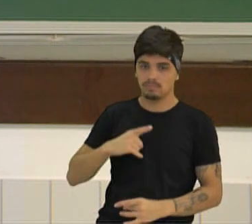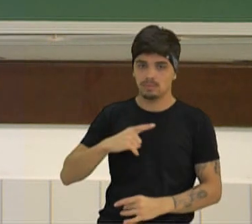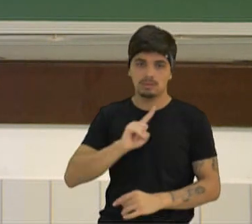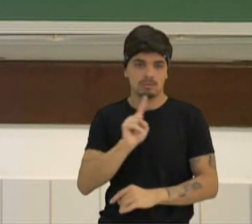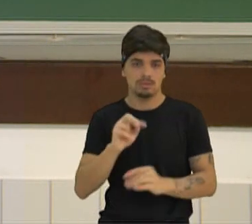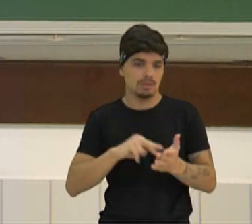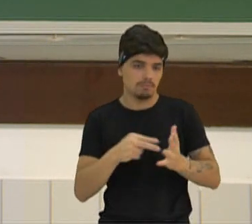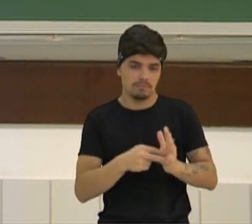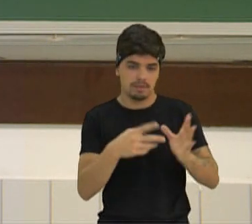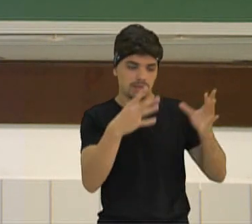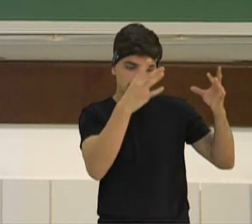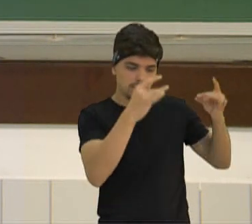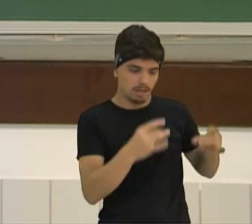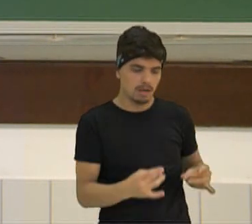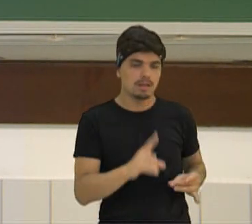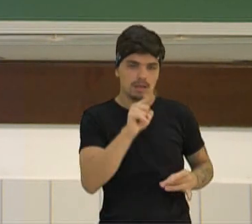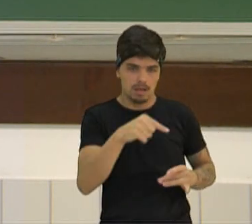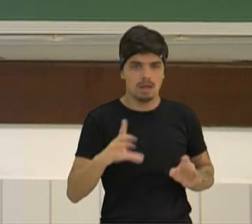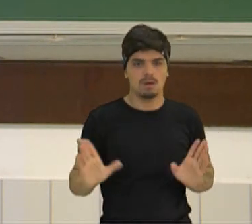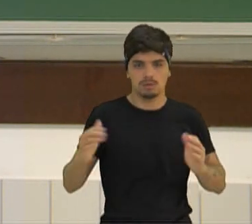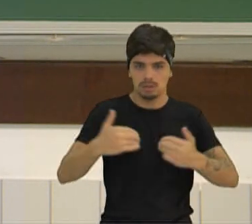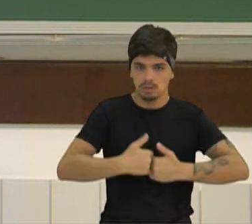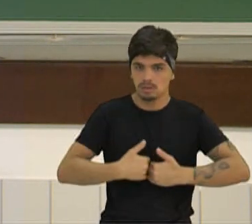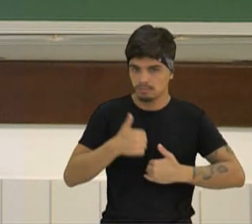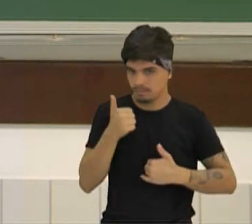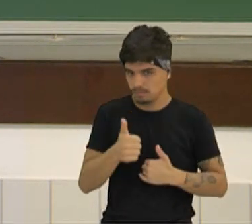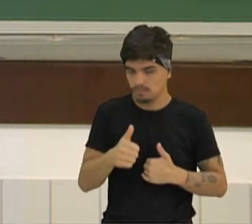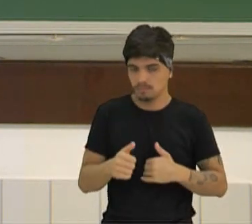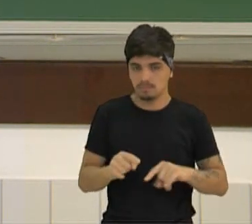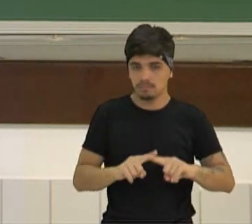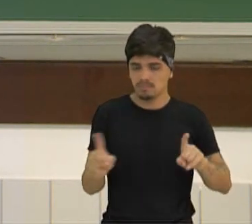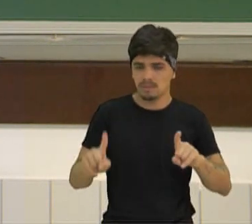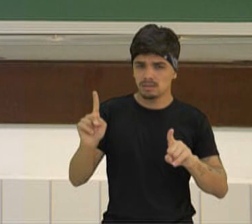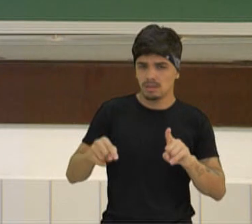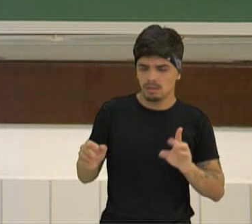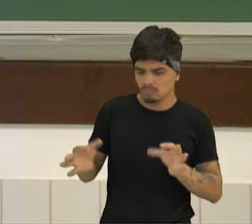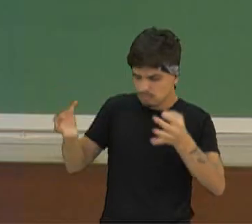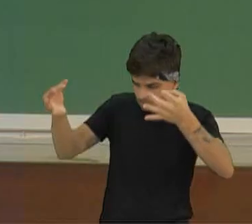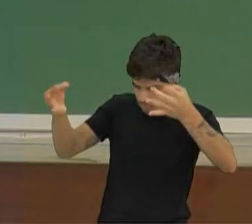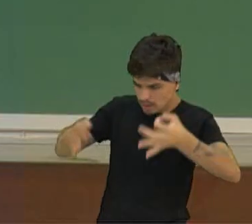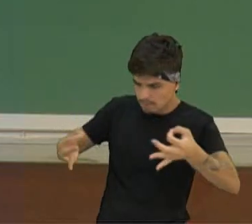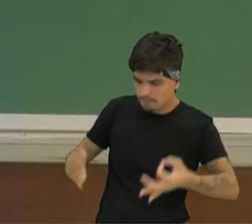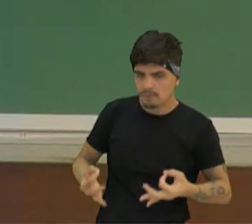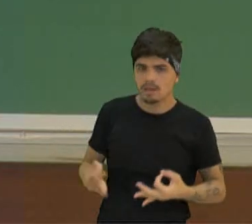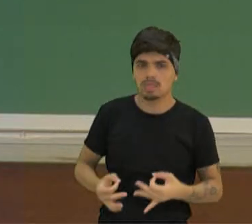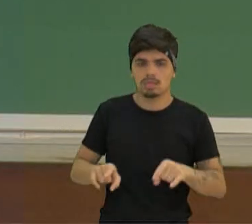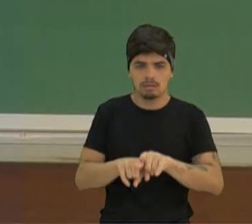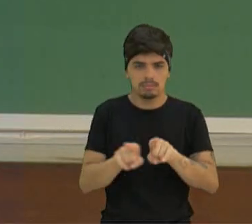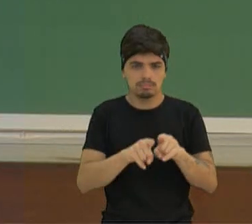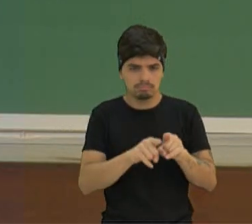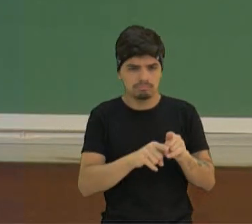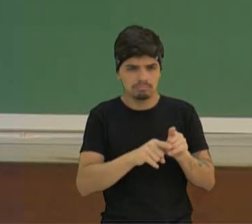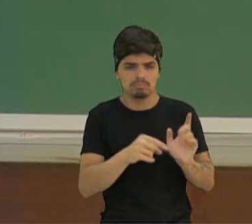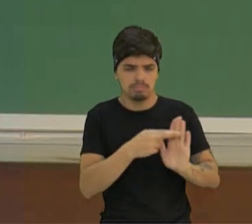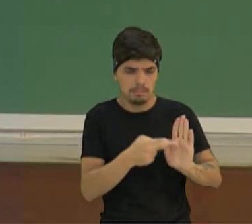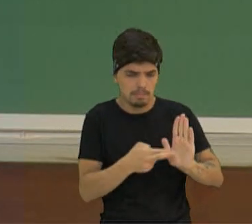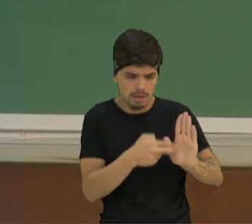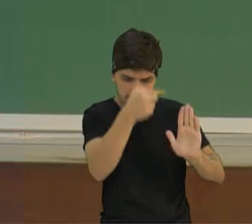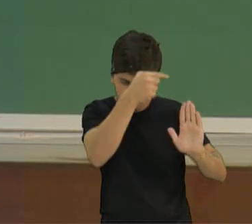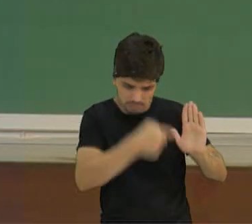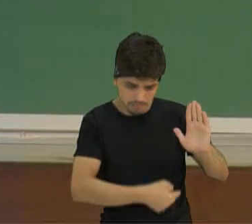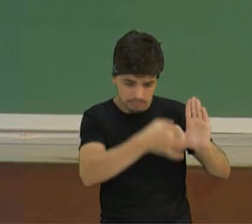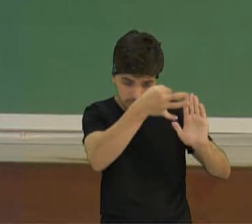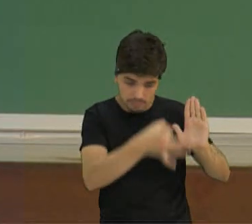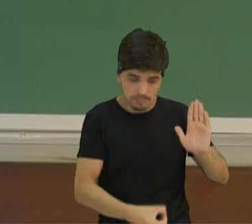que todo mundo quer detalhista seja autista não é isso tá gente são muito perfeccionista são muito rigorosos com algum assunto